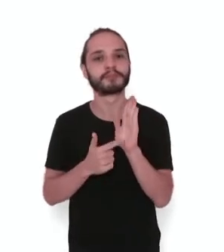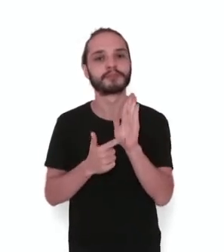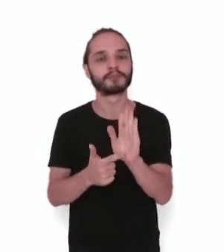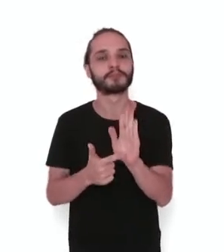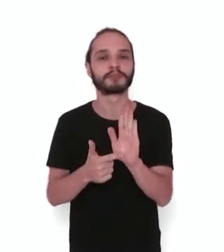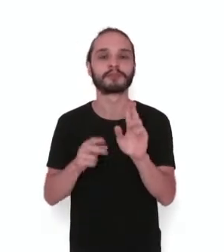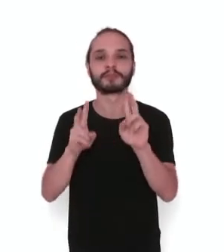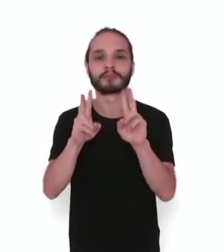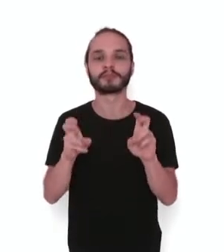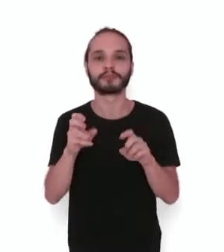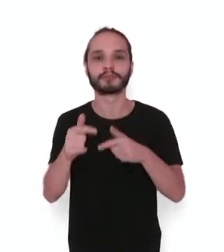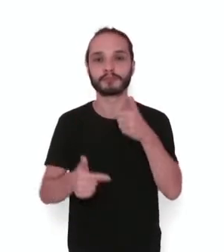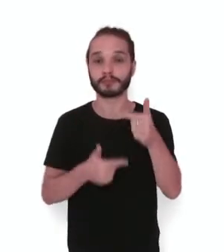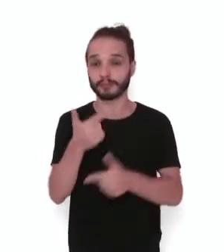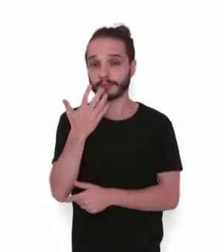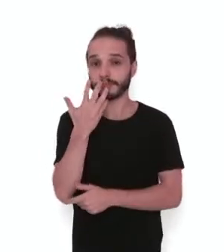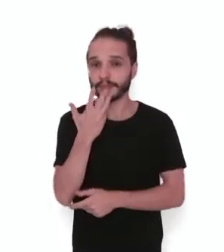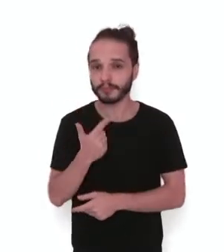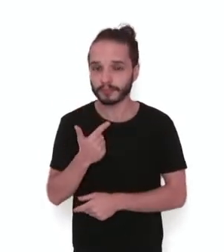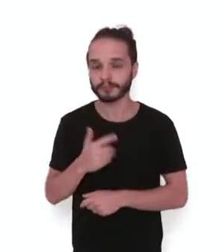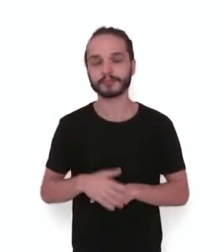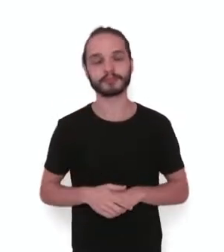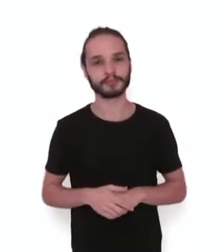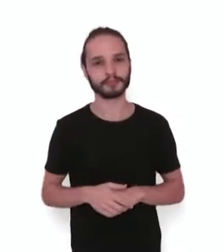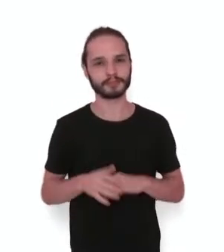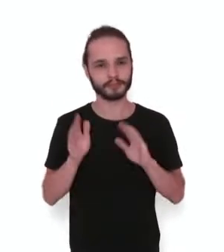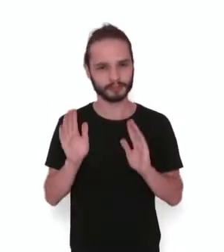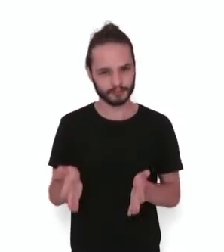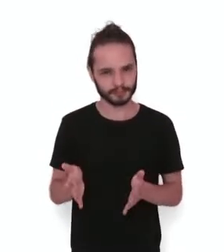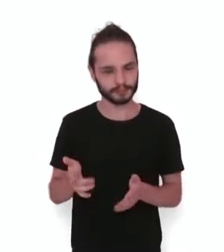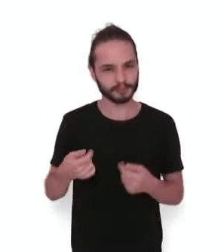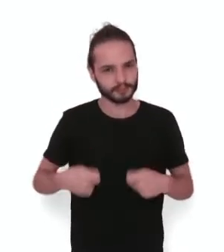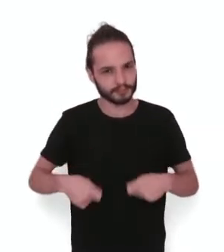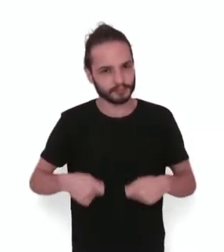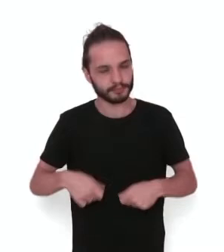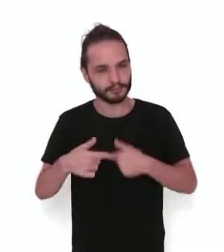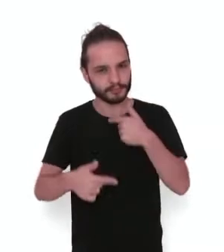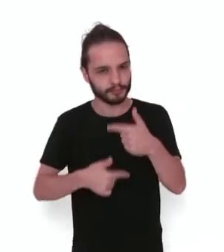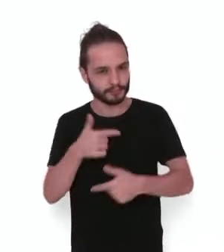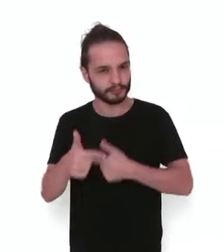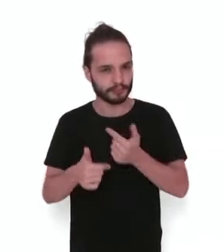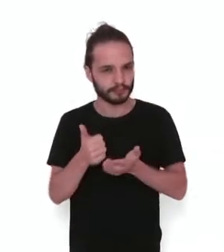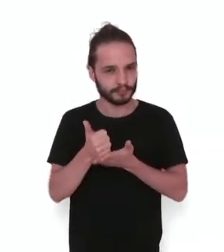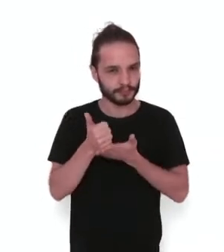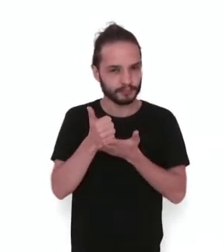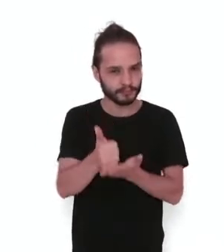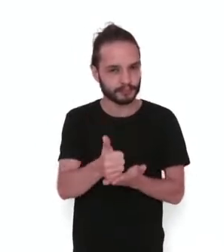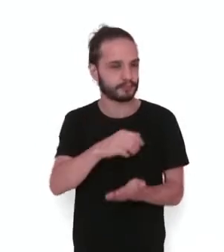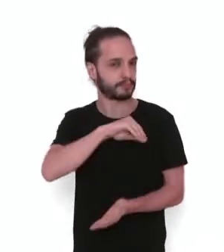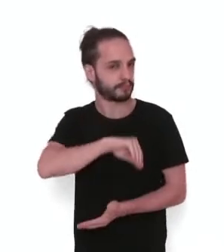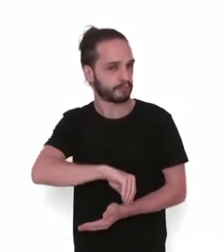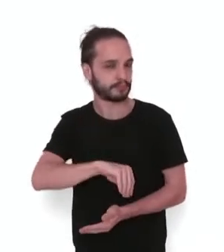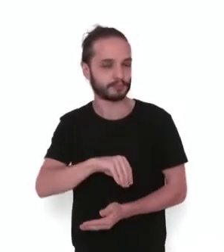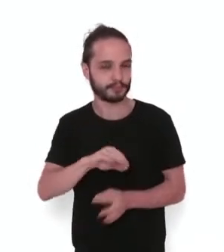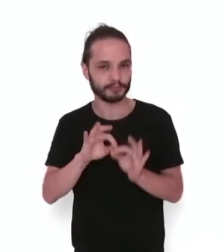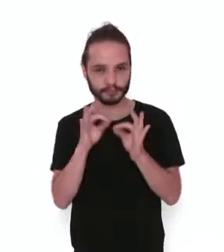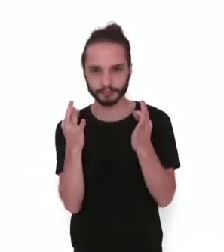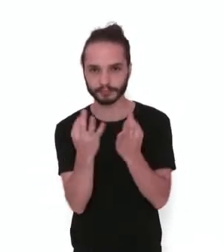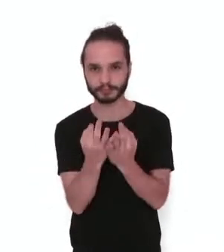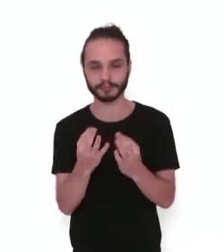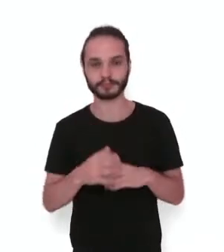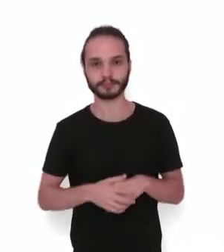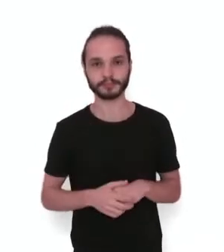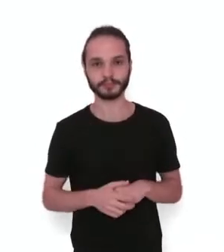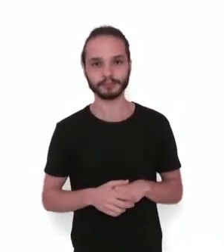o trabalho infantil? Você já teve que trabalhar para auxiliar no rendimento da família?